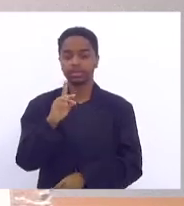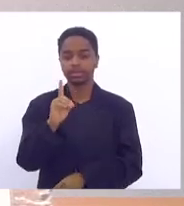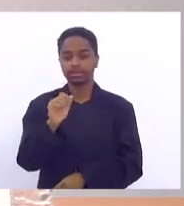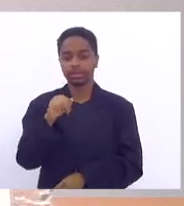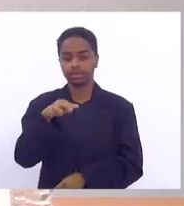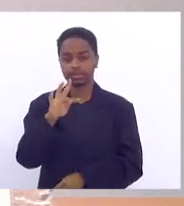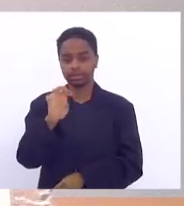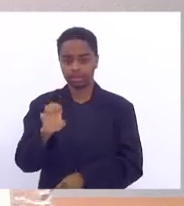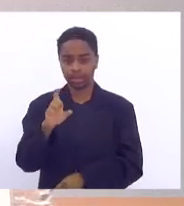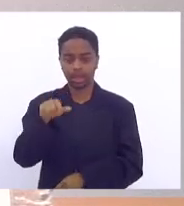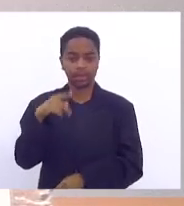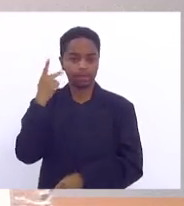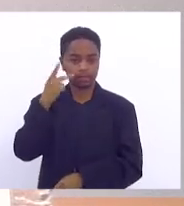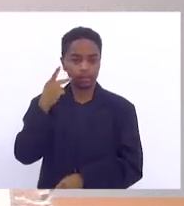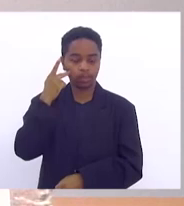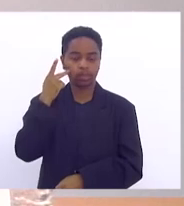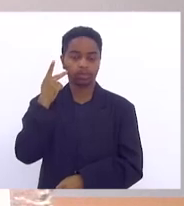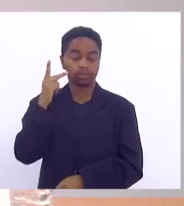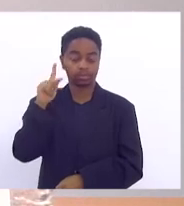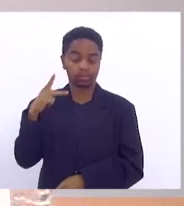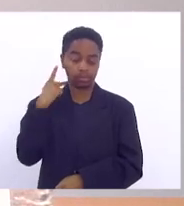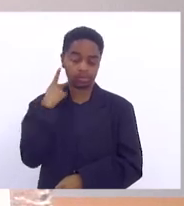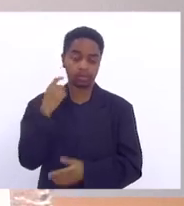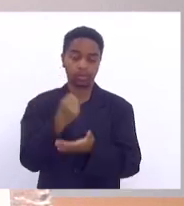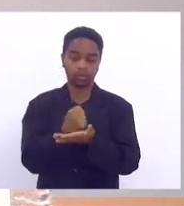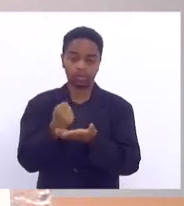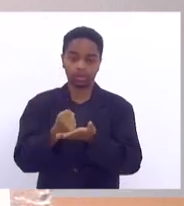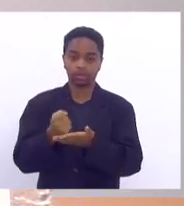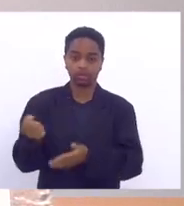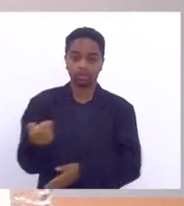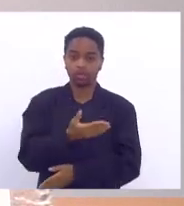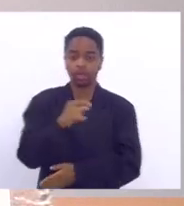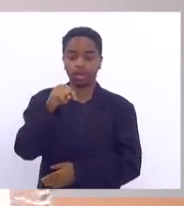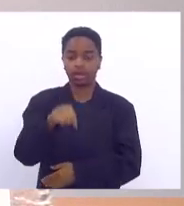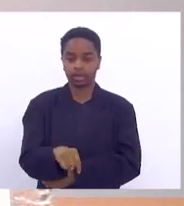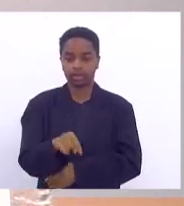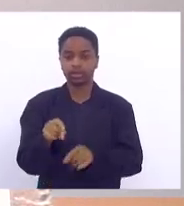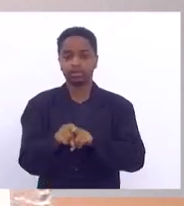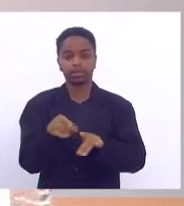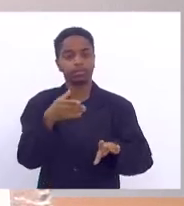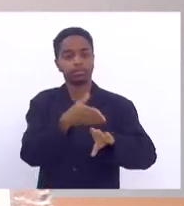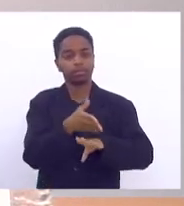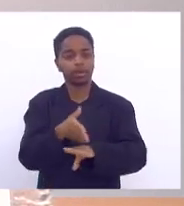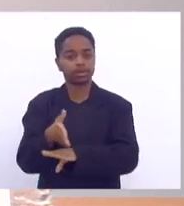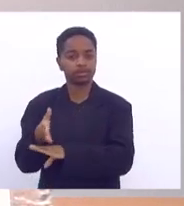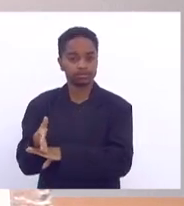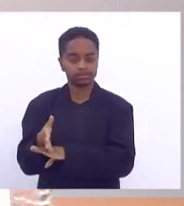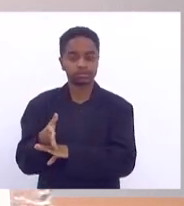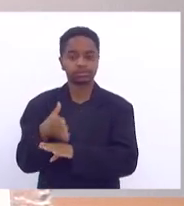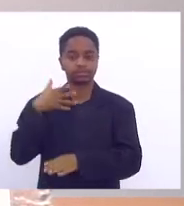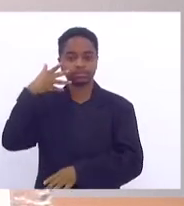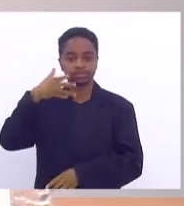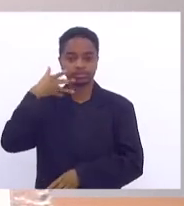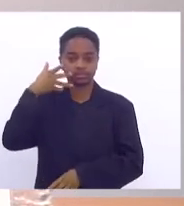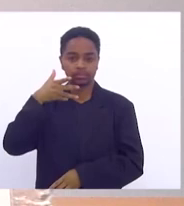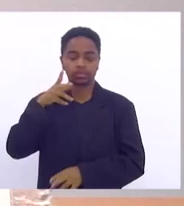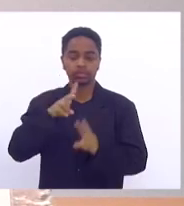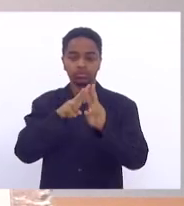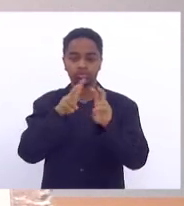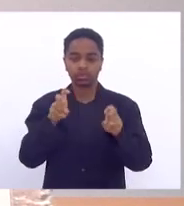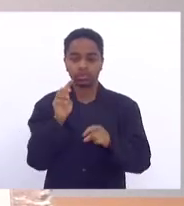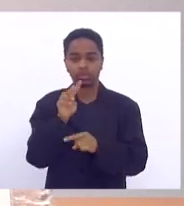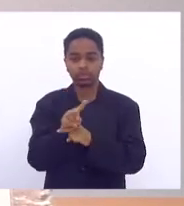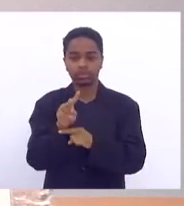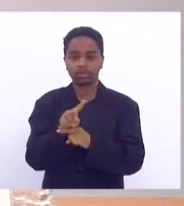procurador recém contratado recém emitido pela casa que também vai participar dessa dessa palestra de imunidade